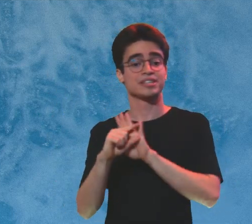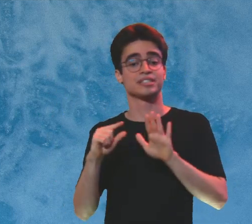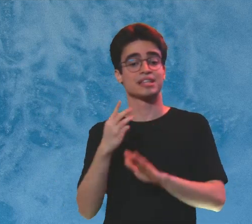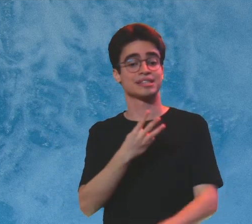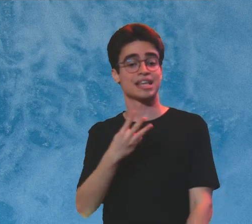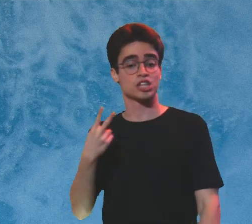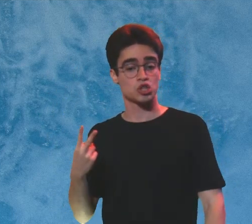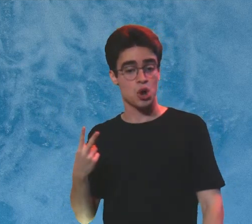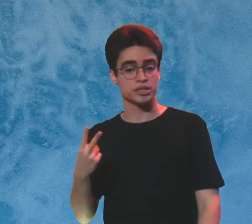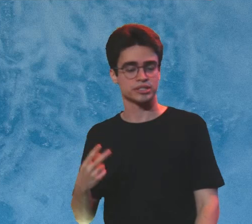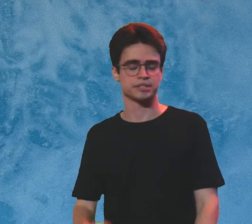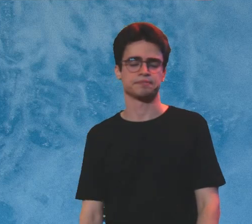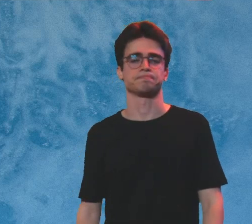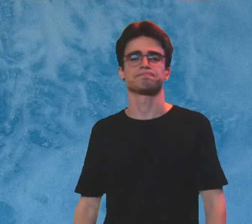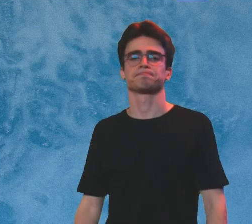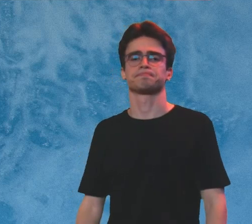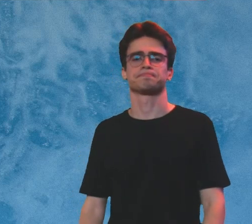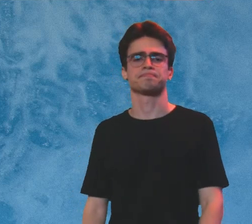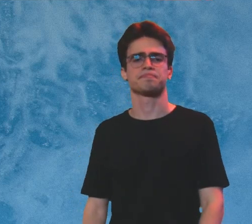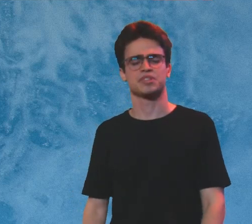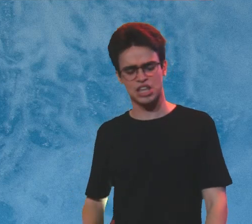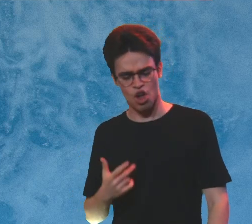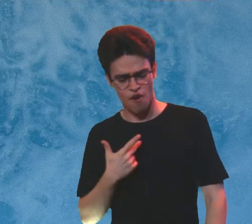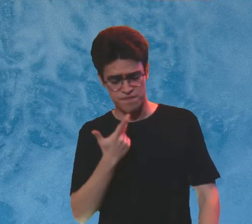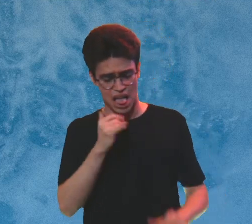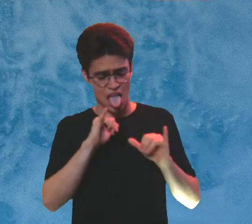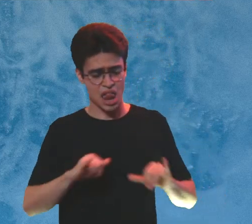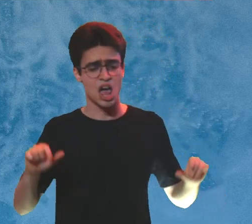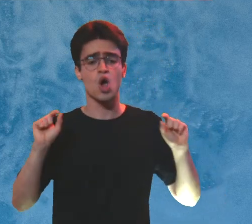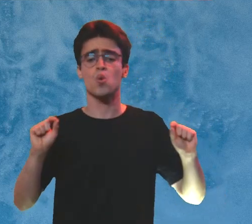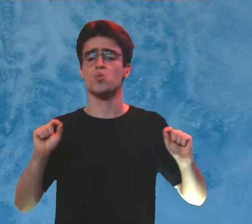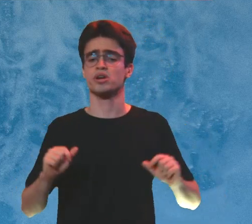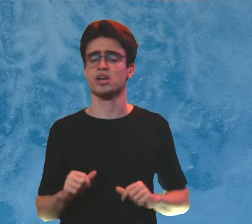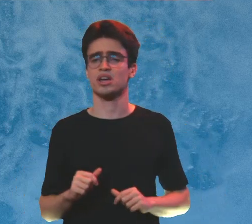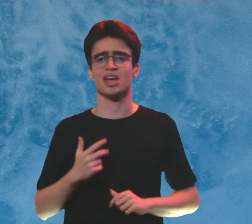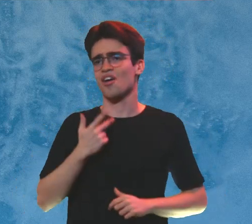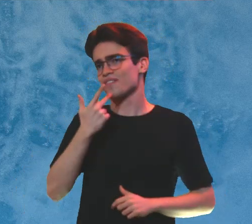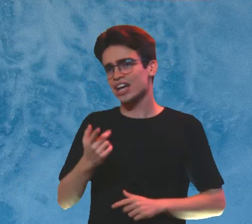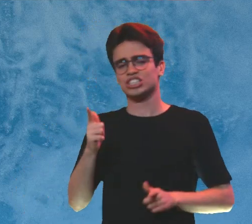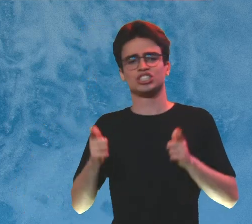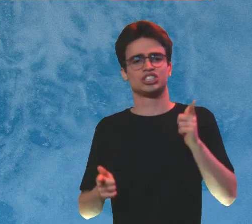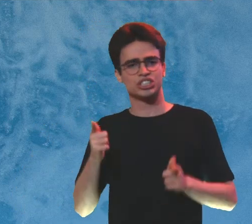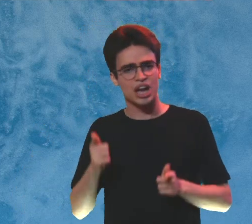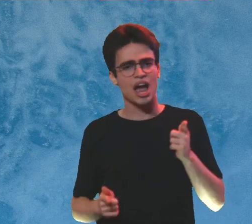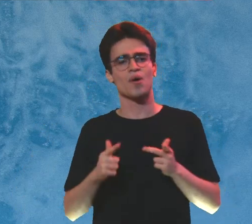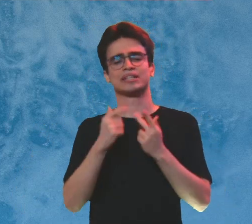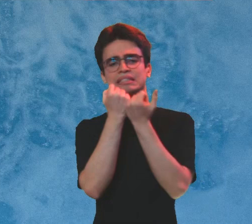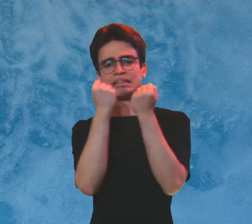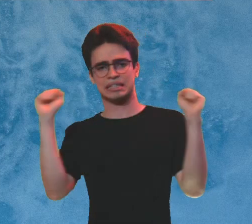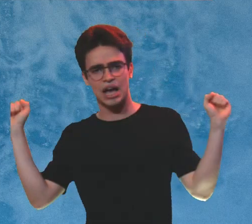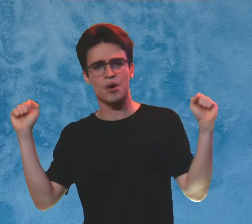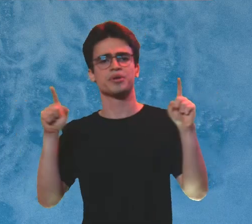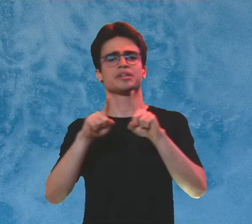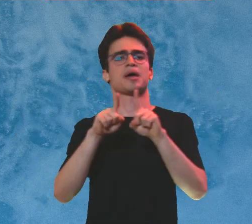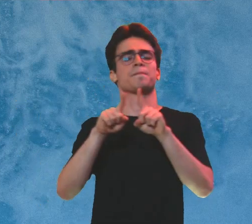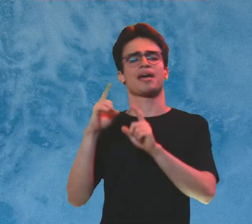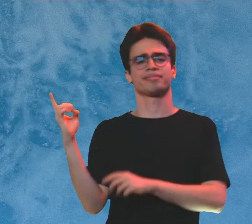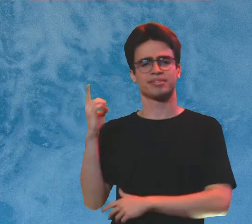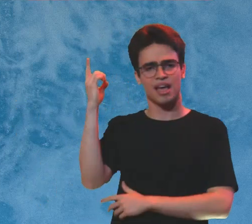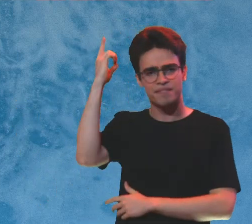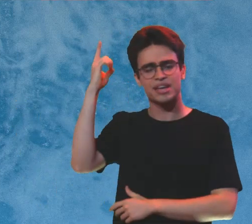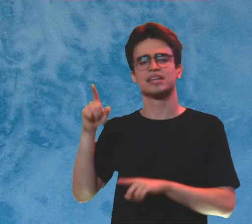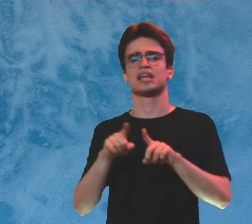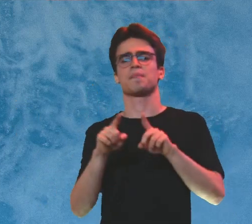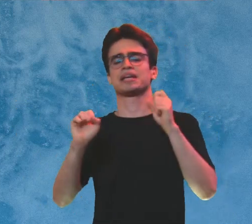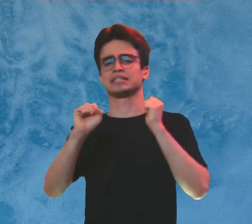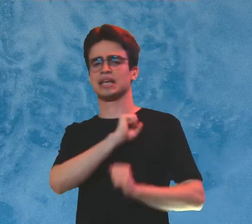32 agora. Que mais direi? Não tenho tempo para falar de Gideão, Baraque, Sansão, Jefté, Davi,